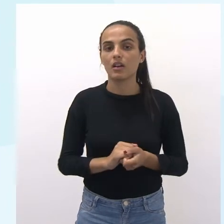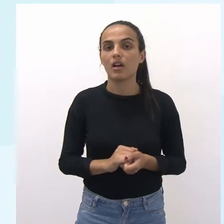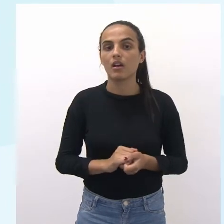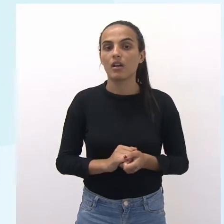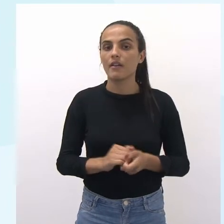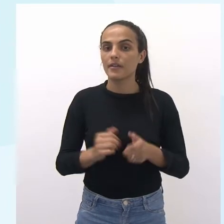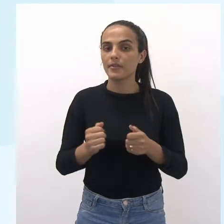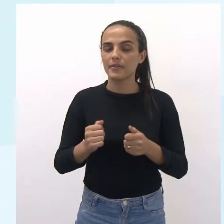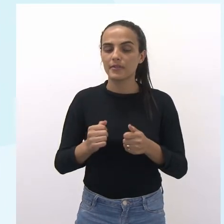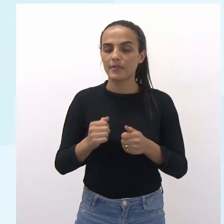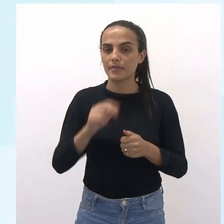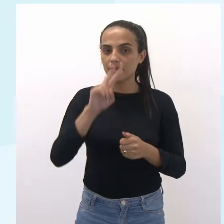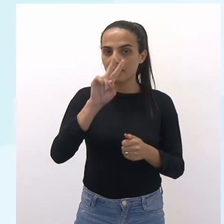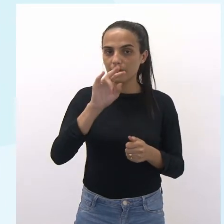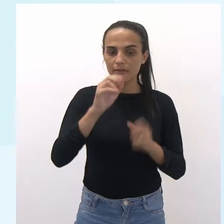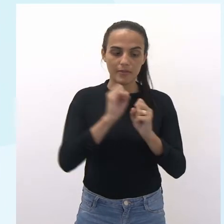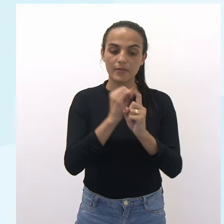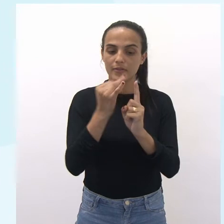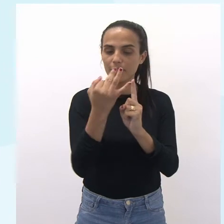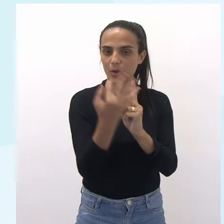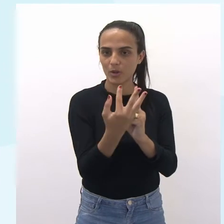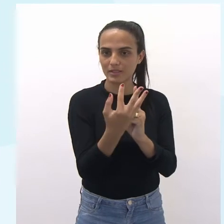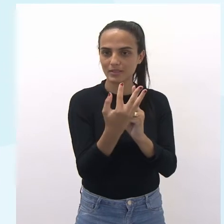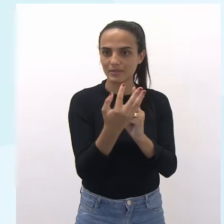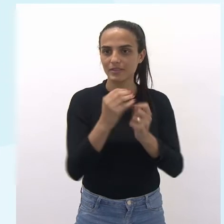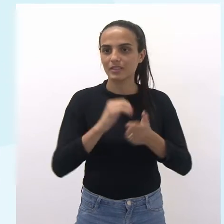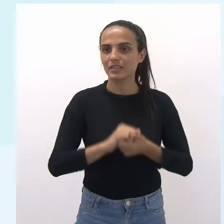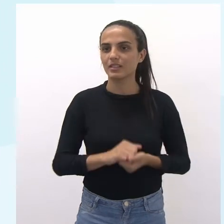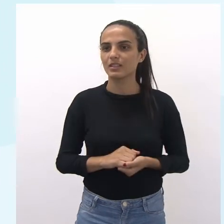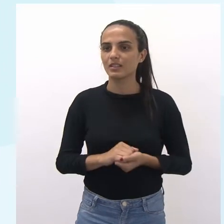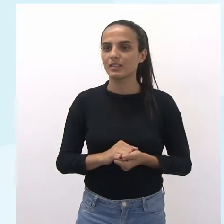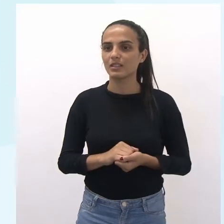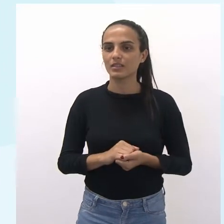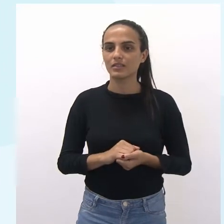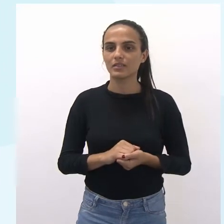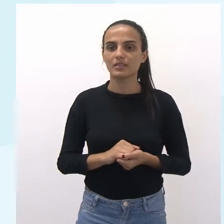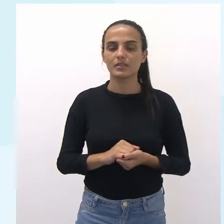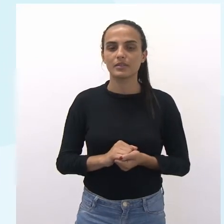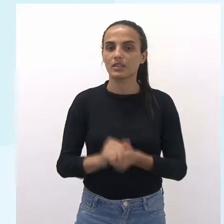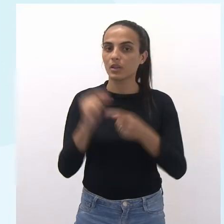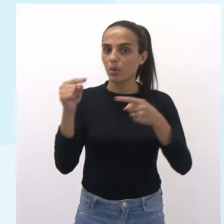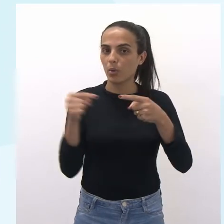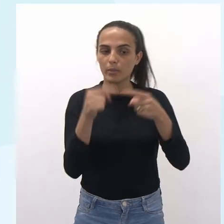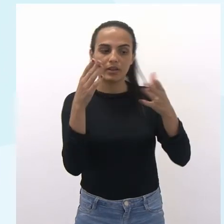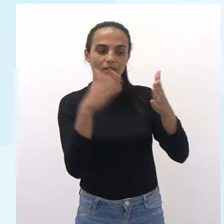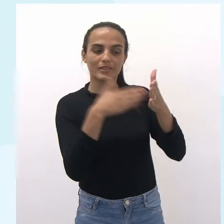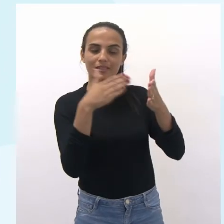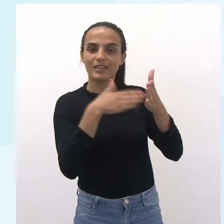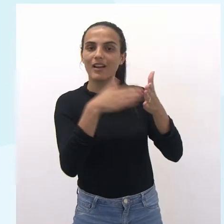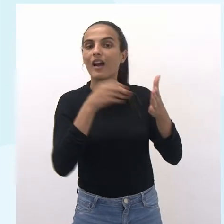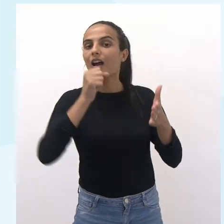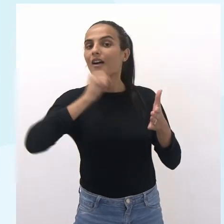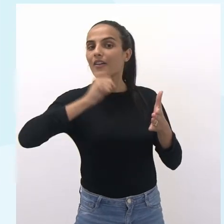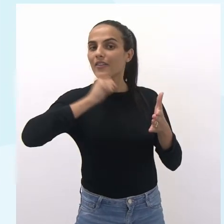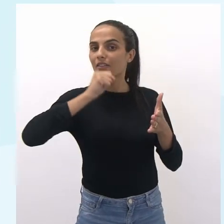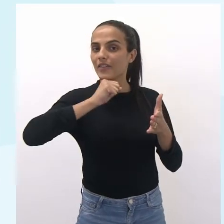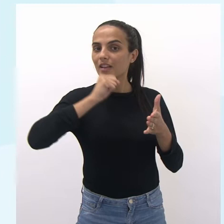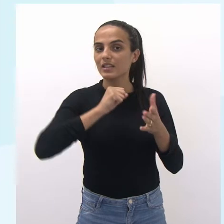filósofa Simone de Beauvoir, né? Então, uma obra que dialogue também com o livro A Velhice de Simone de